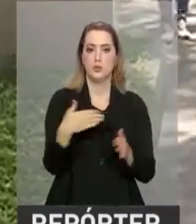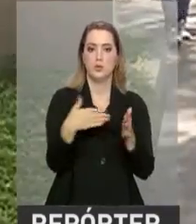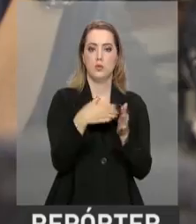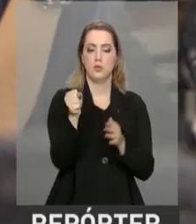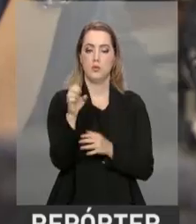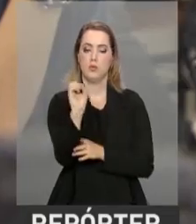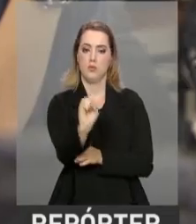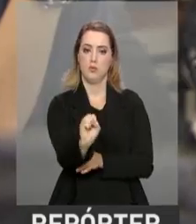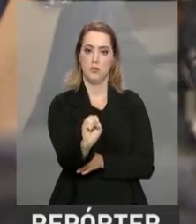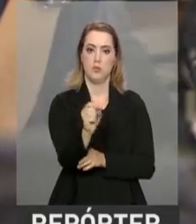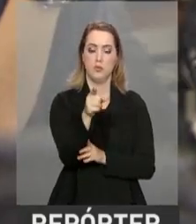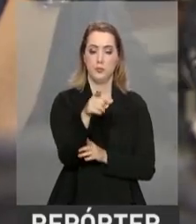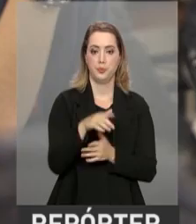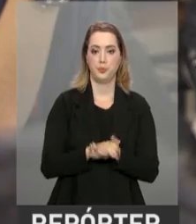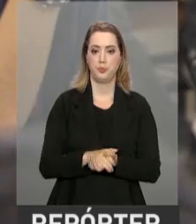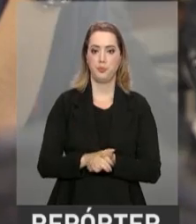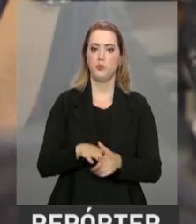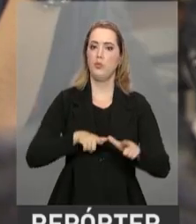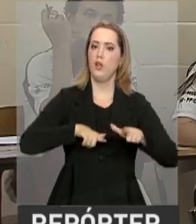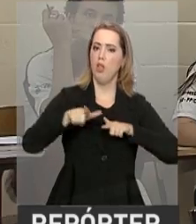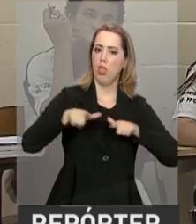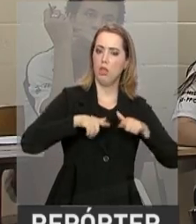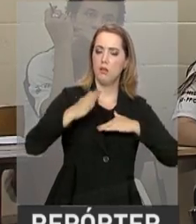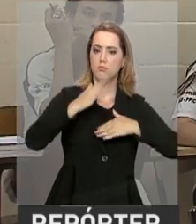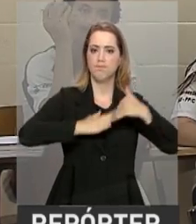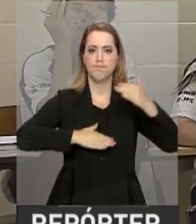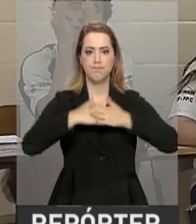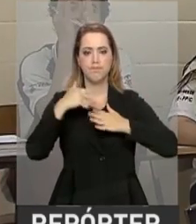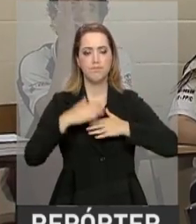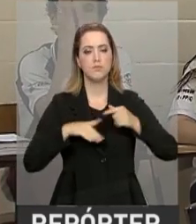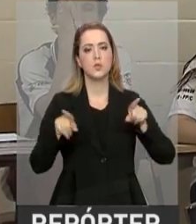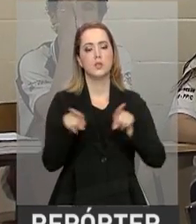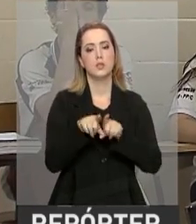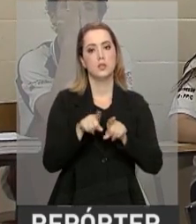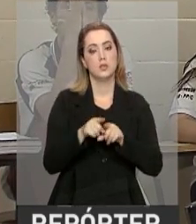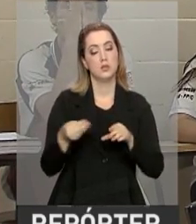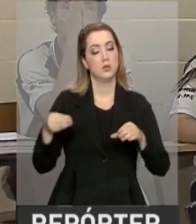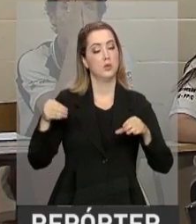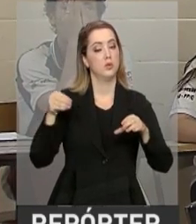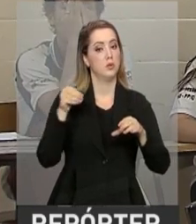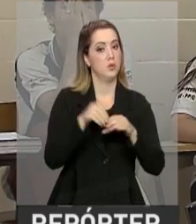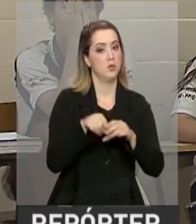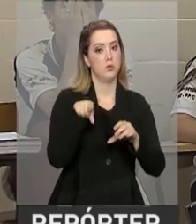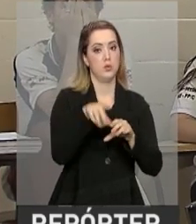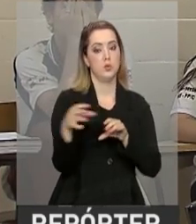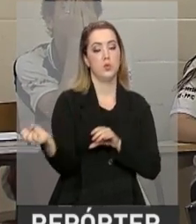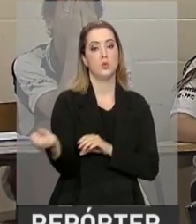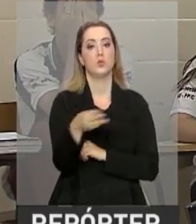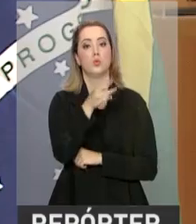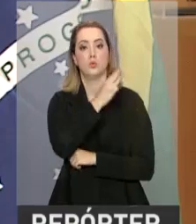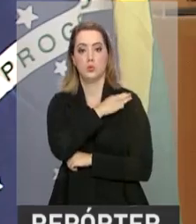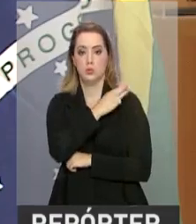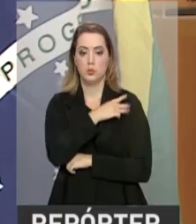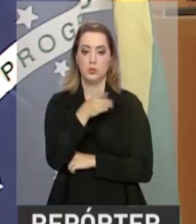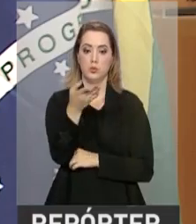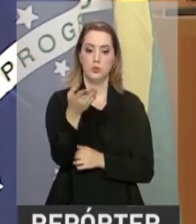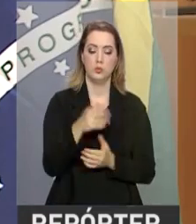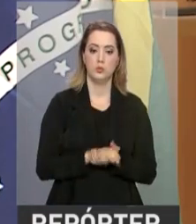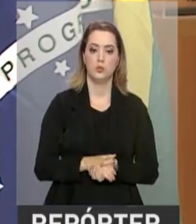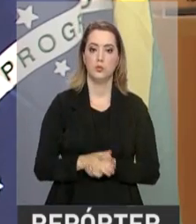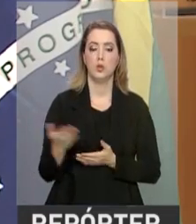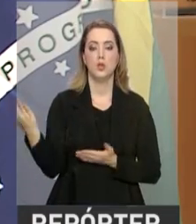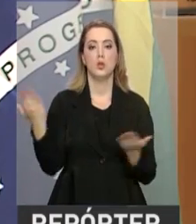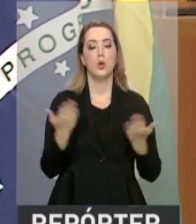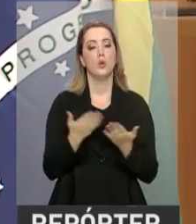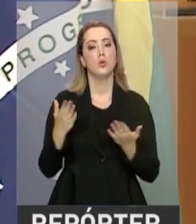2018 formação técnica e profissional também devem fazer parte das opções do novo ensino médio hoje um jovem para